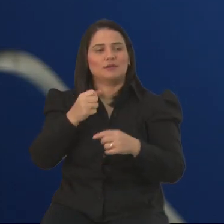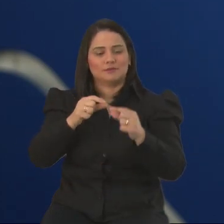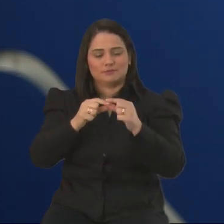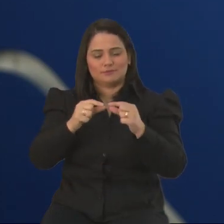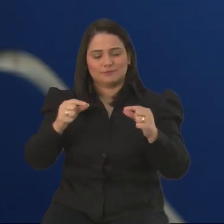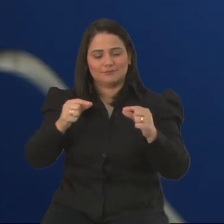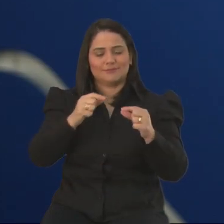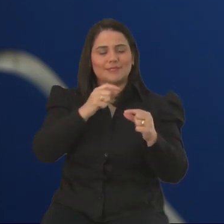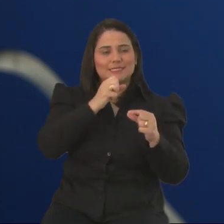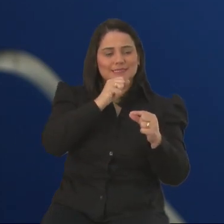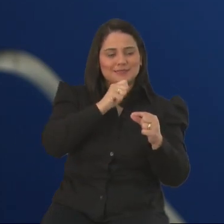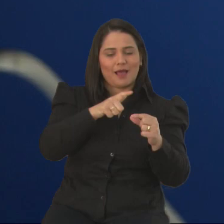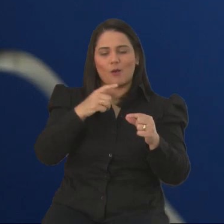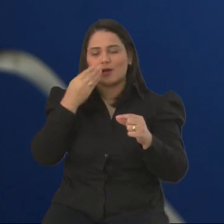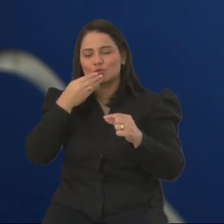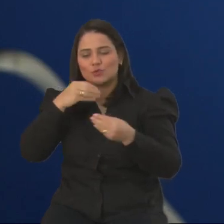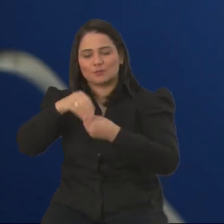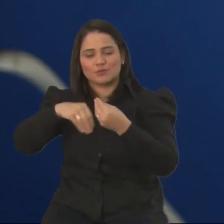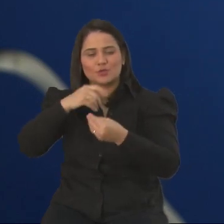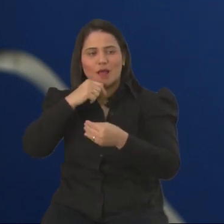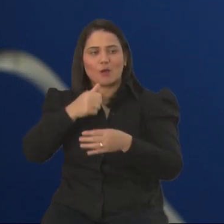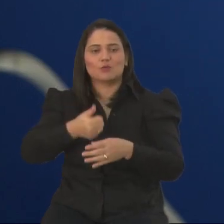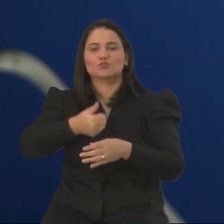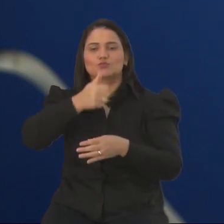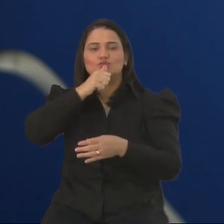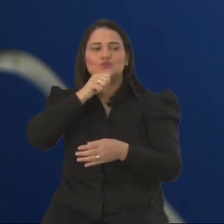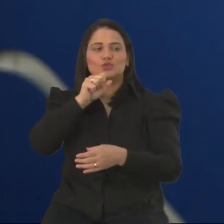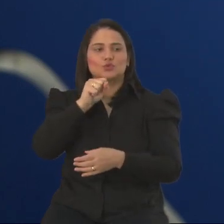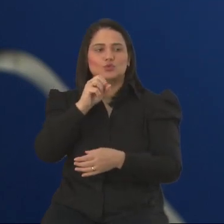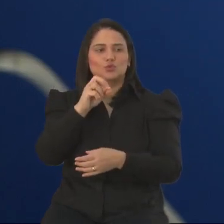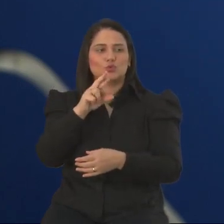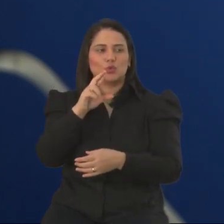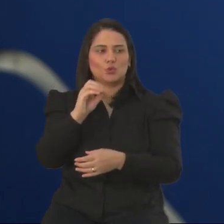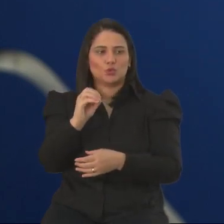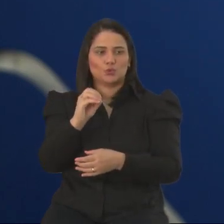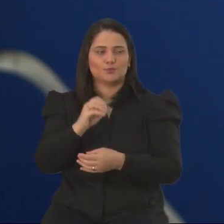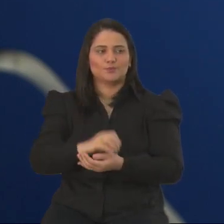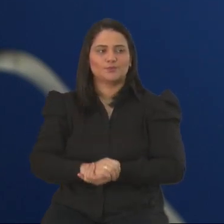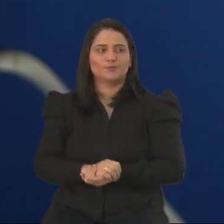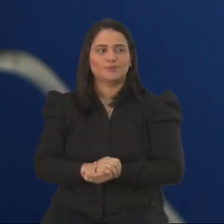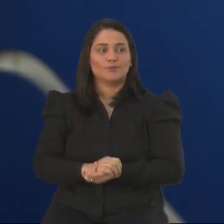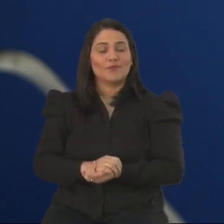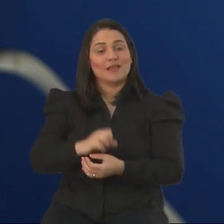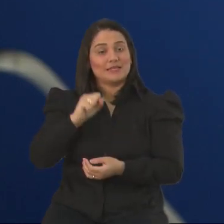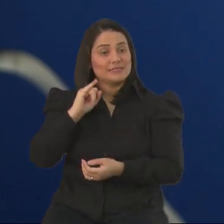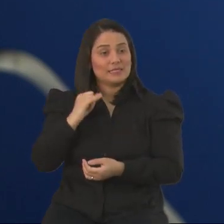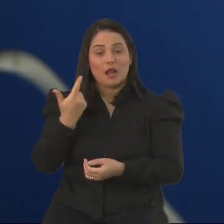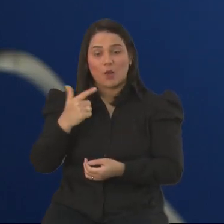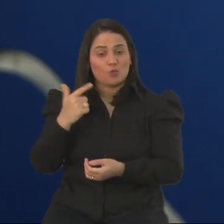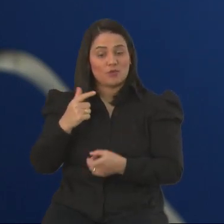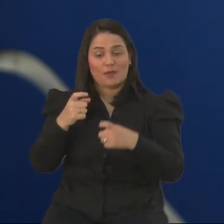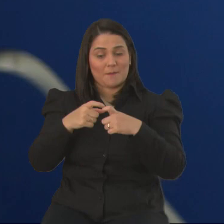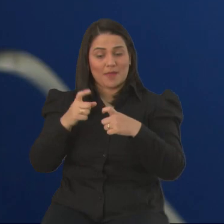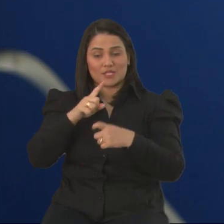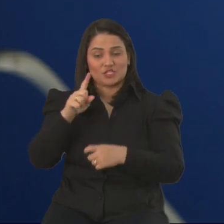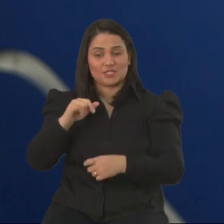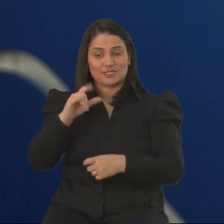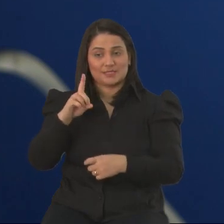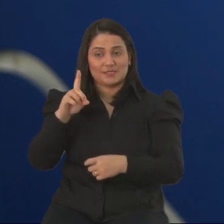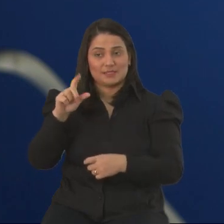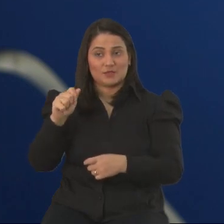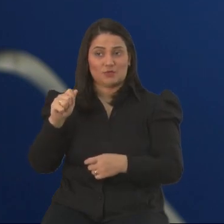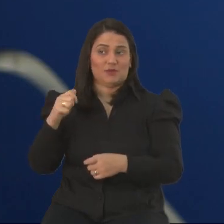Pensem, se não tivéssemos a médica Zilda Arns na nossa sociedade atuando.